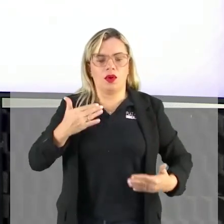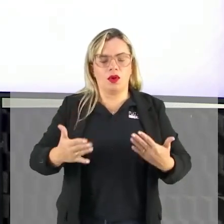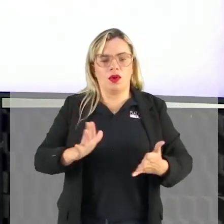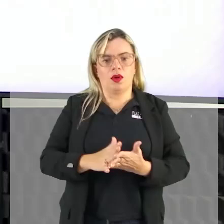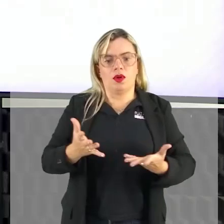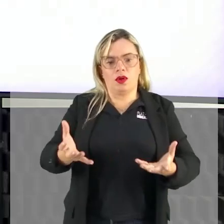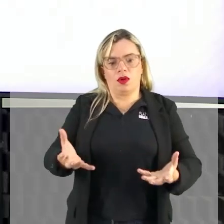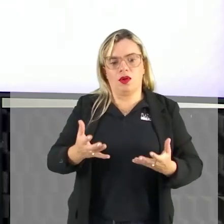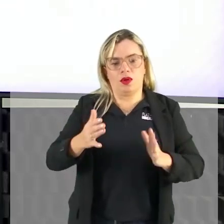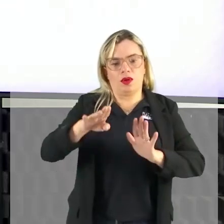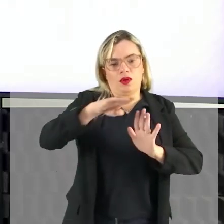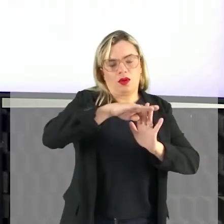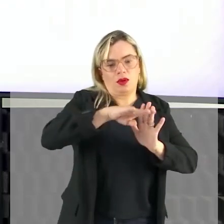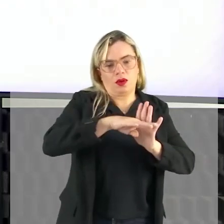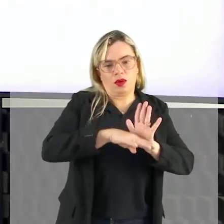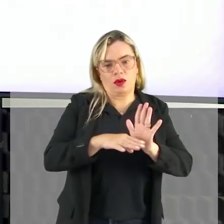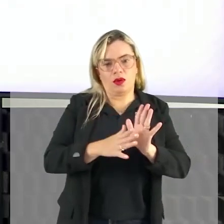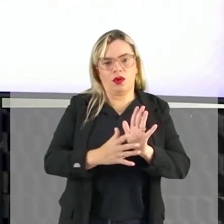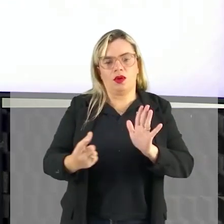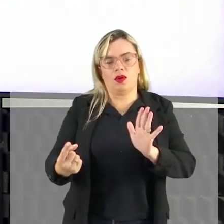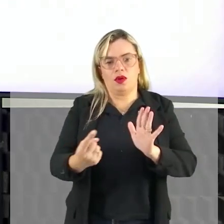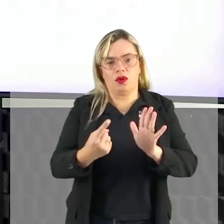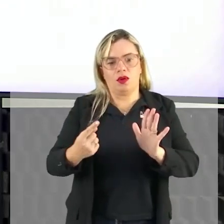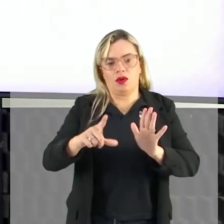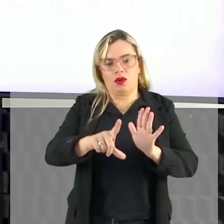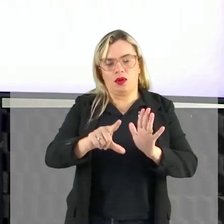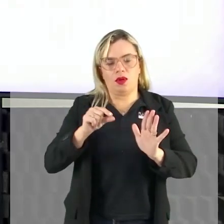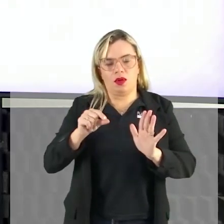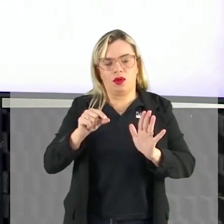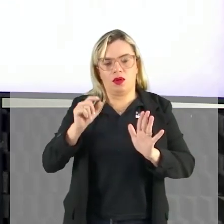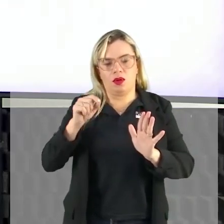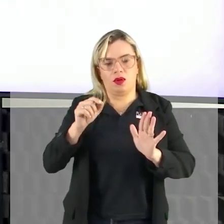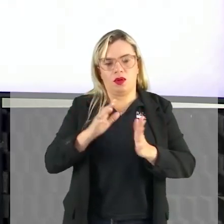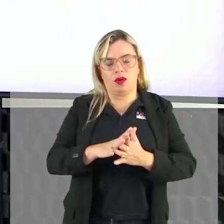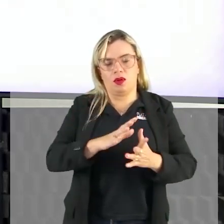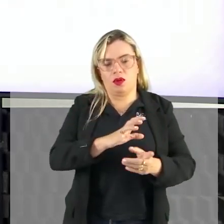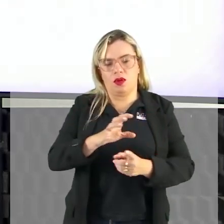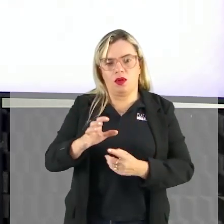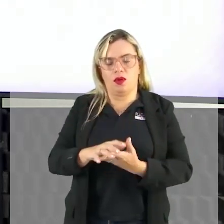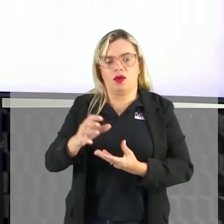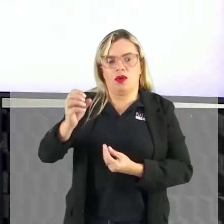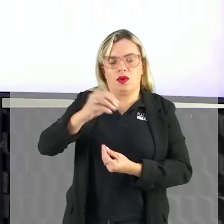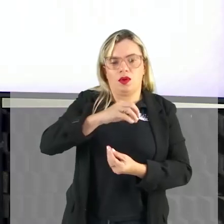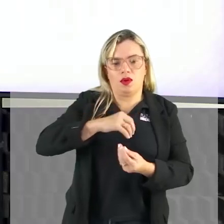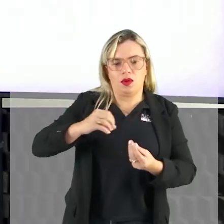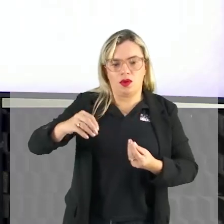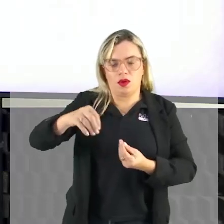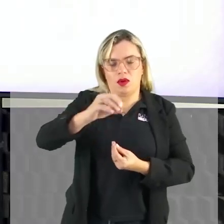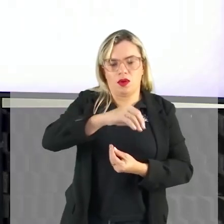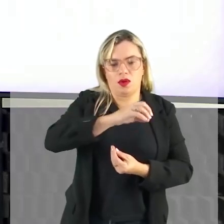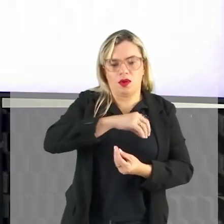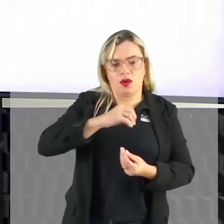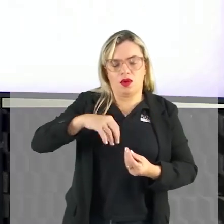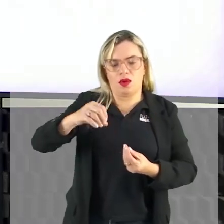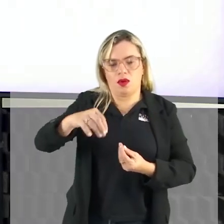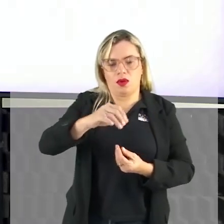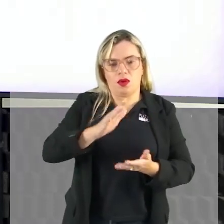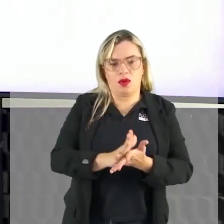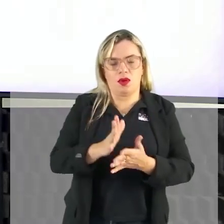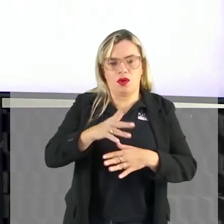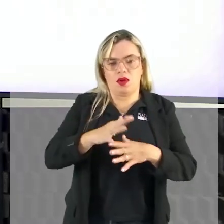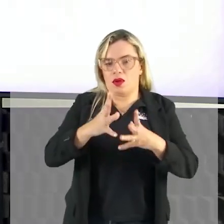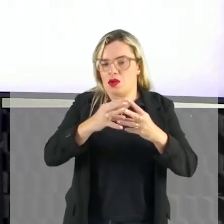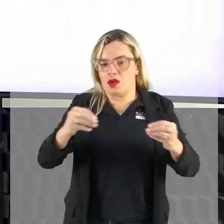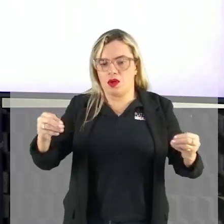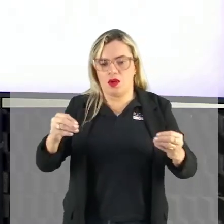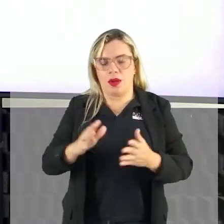eu quero desses aqui um que atinja o fungo, mas não atinja as minhas